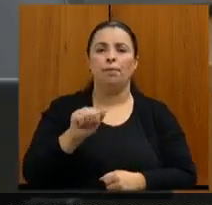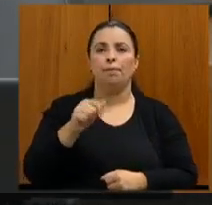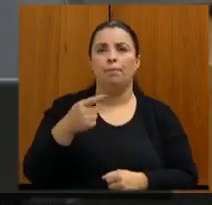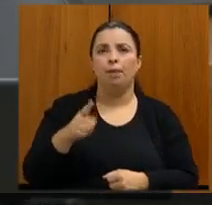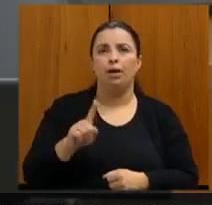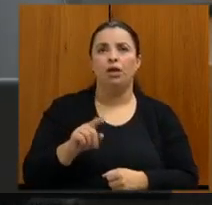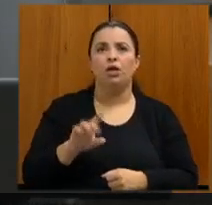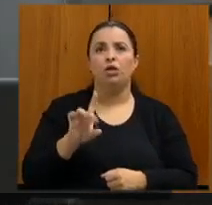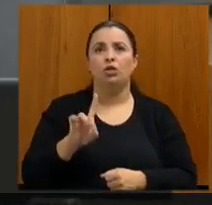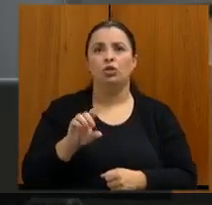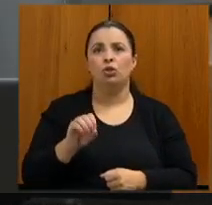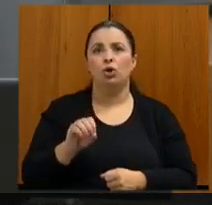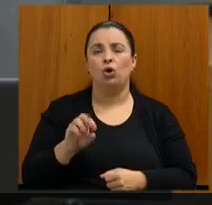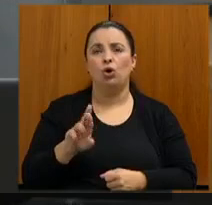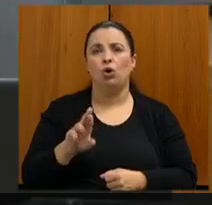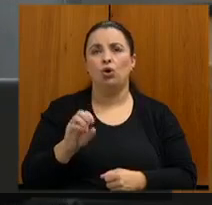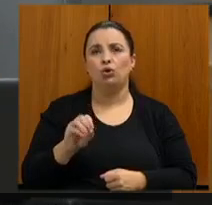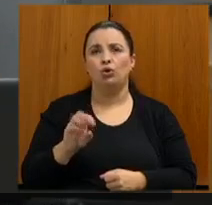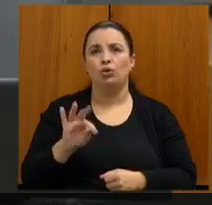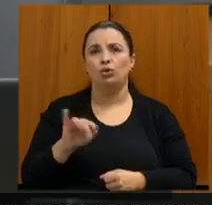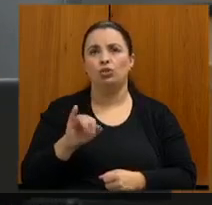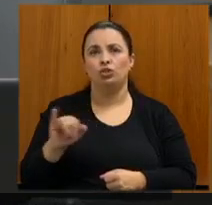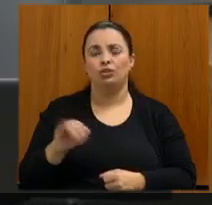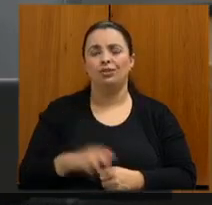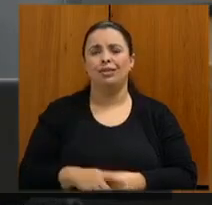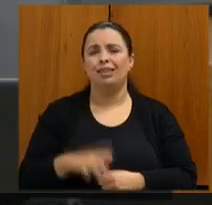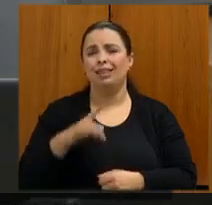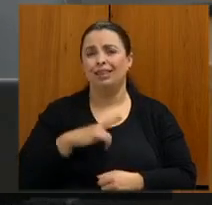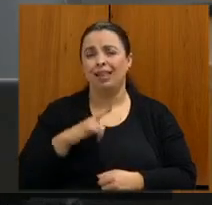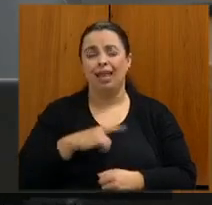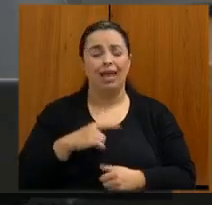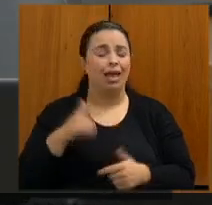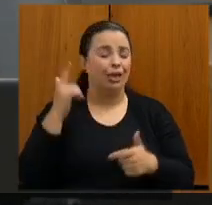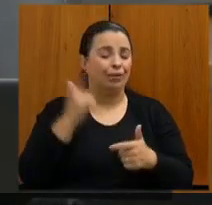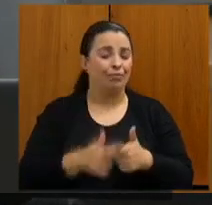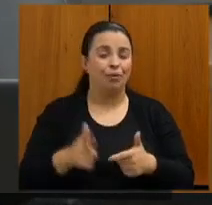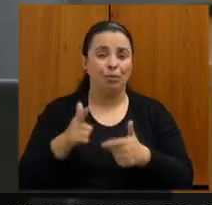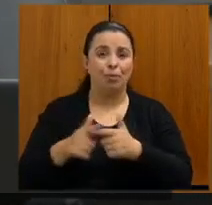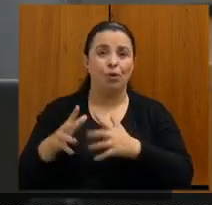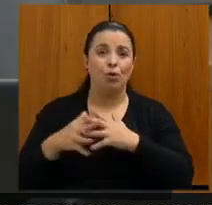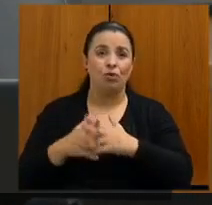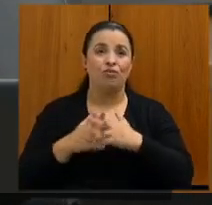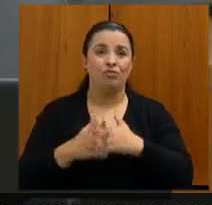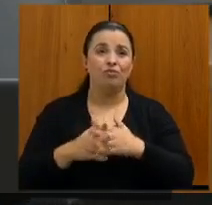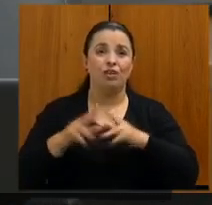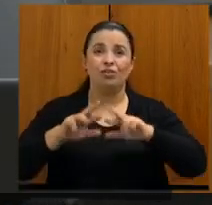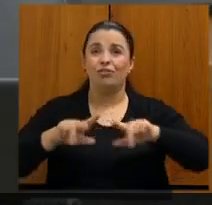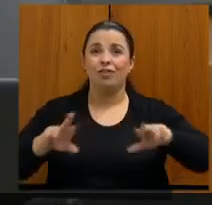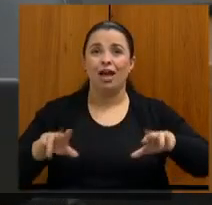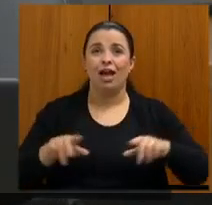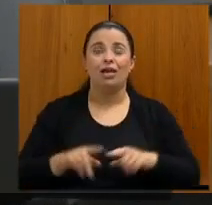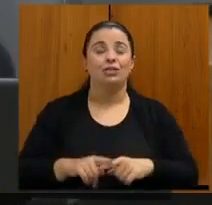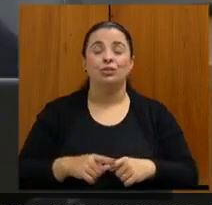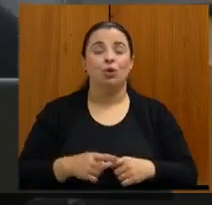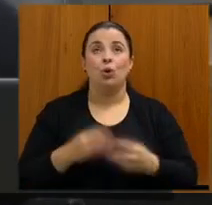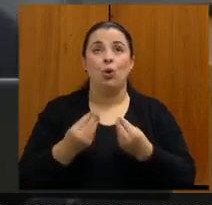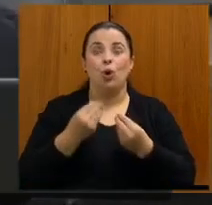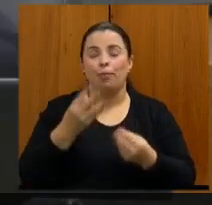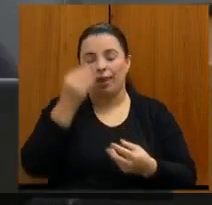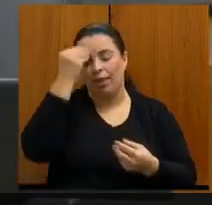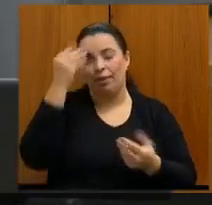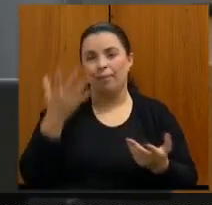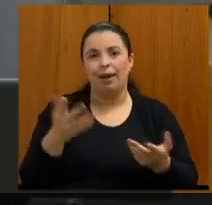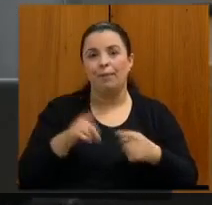nome de conflito é é é muita coisa mas a gente tem uma memória as vezes que ajuda Mas voltando